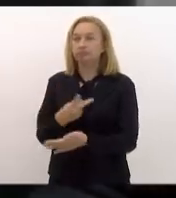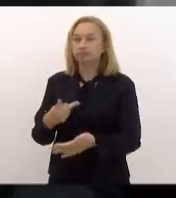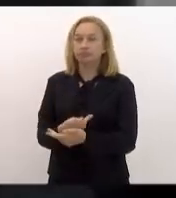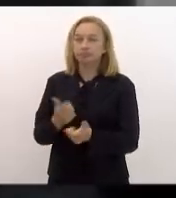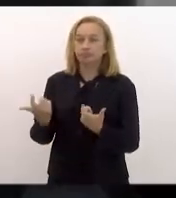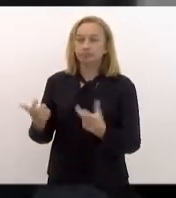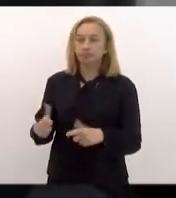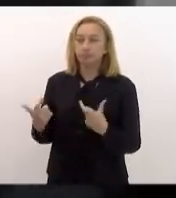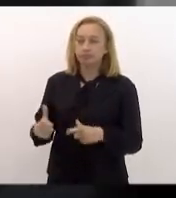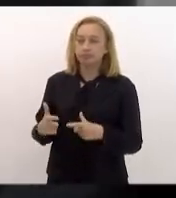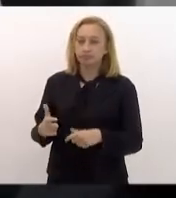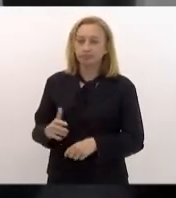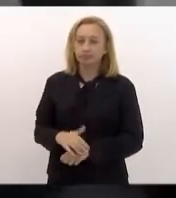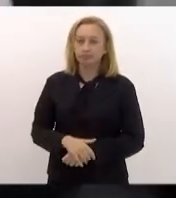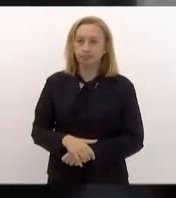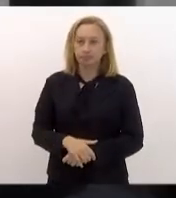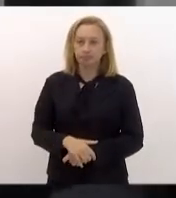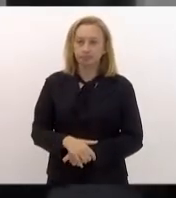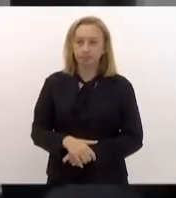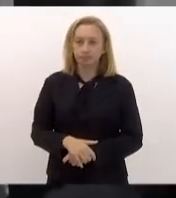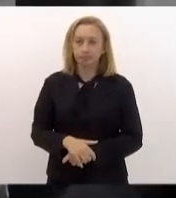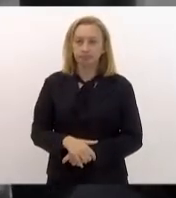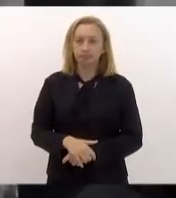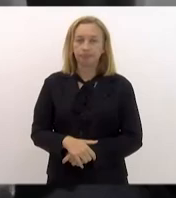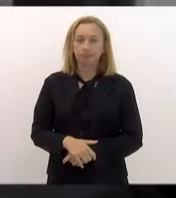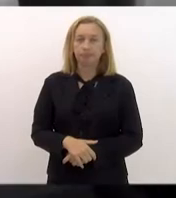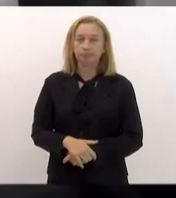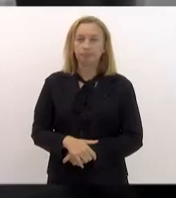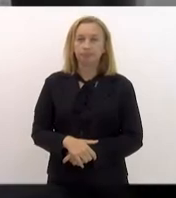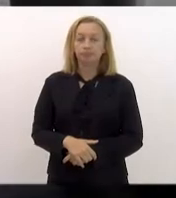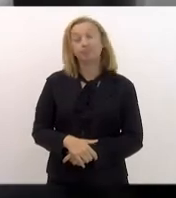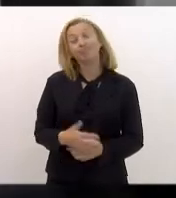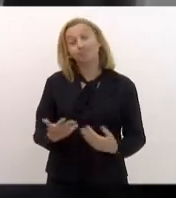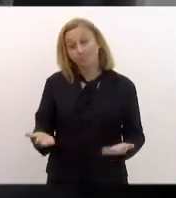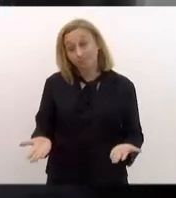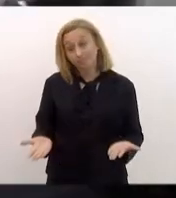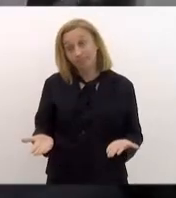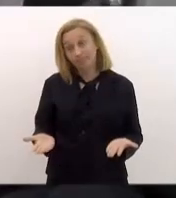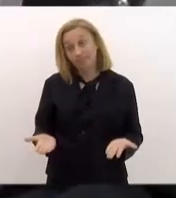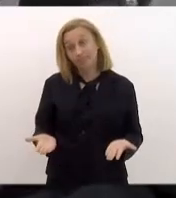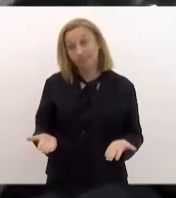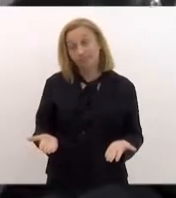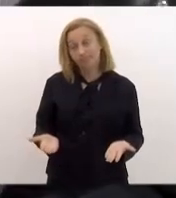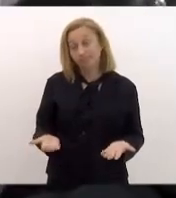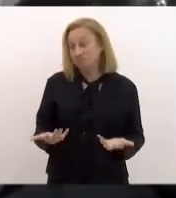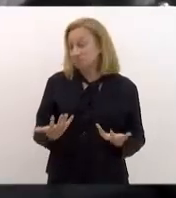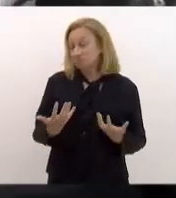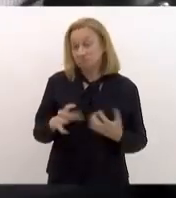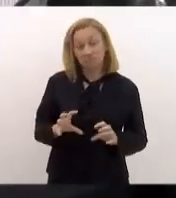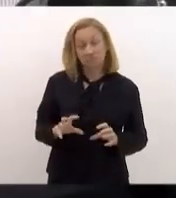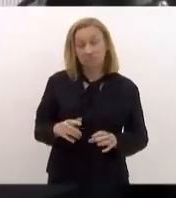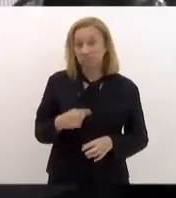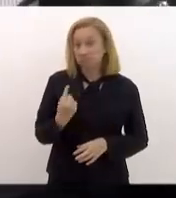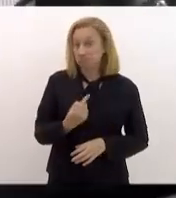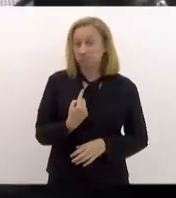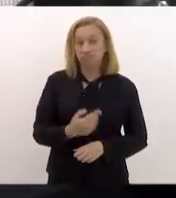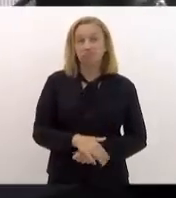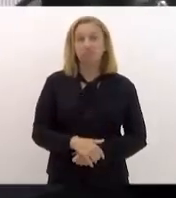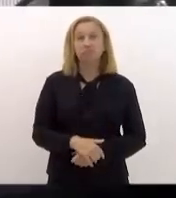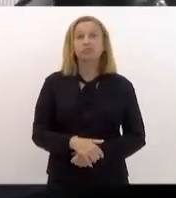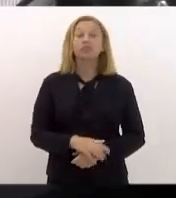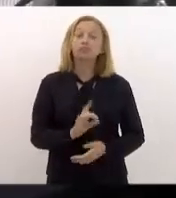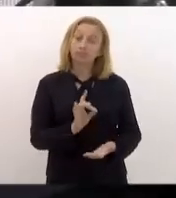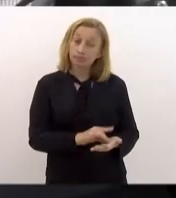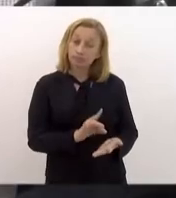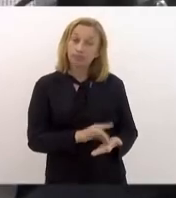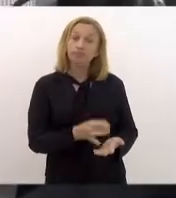constituída de franjas de outras cidades. Ou seja, nada disto é o que a gente deseja. O que nós queremos